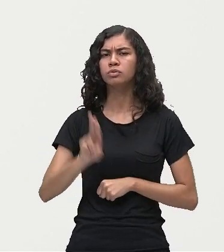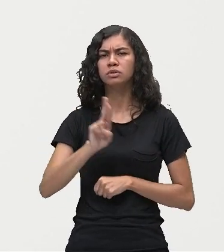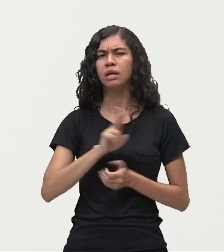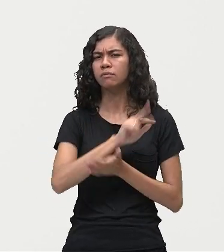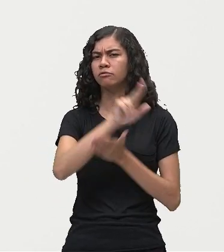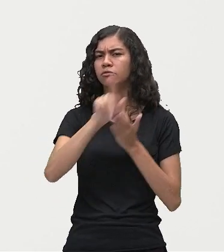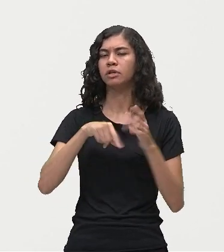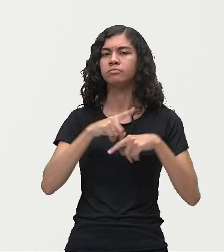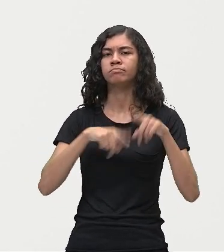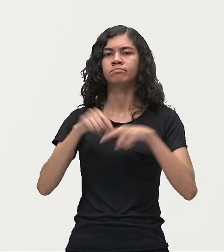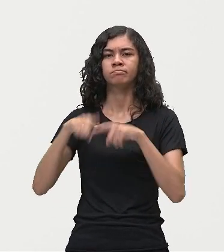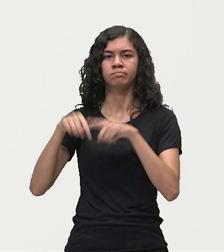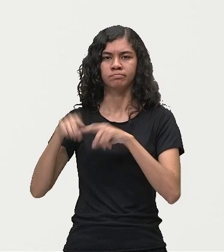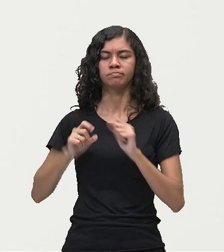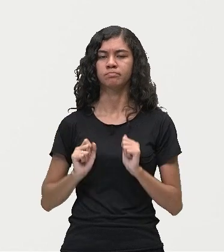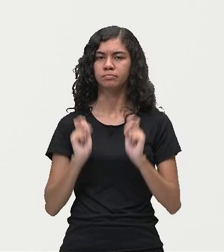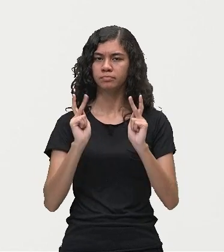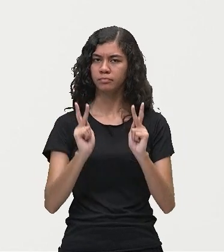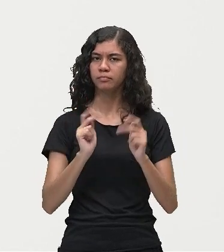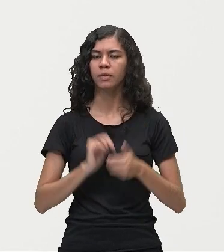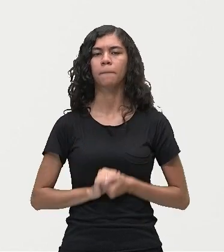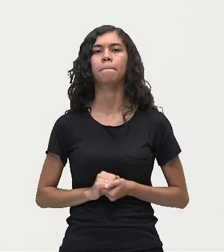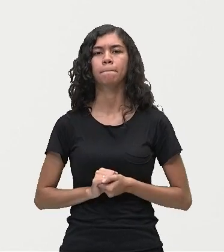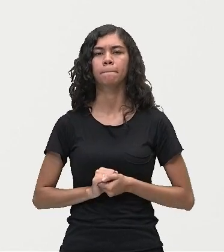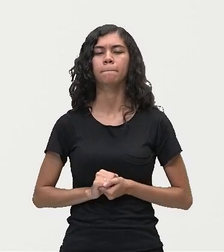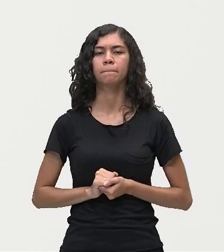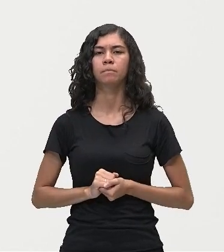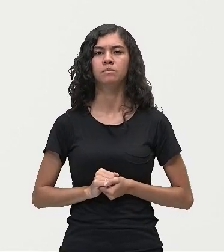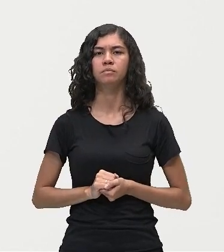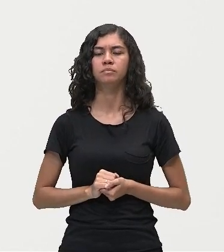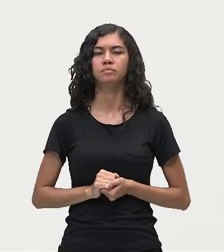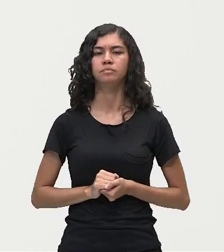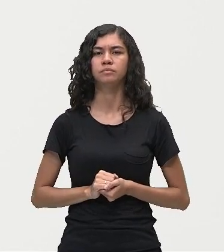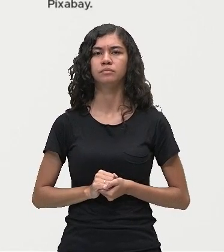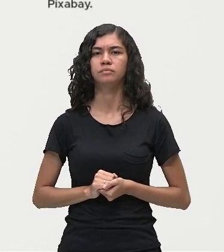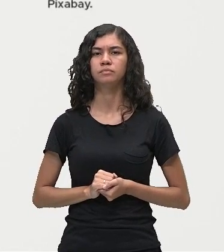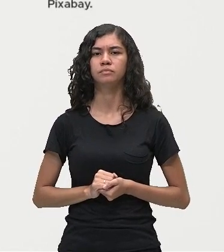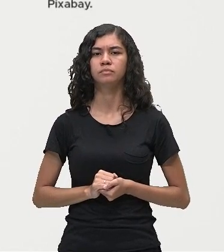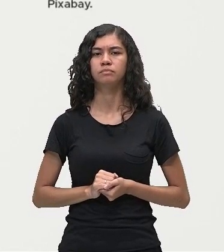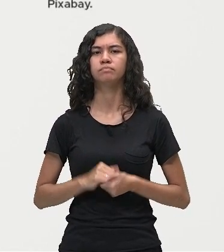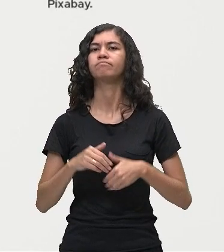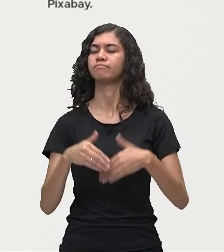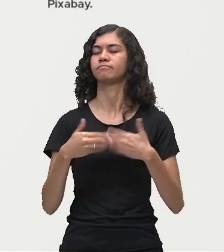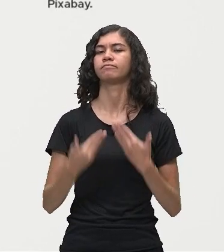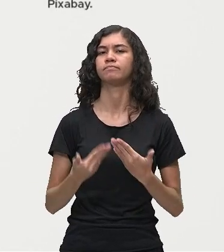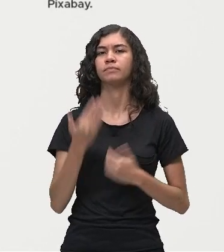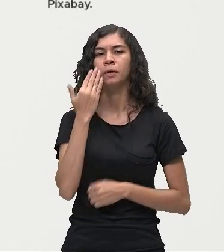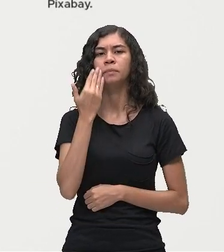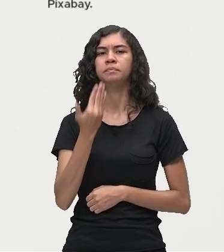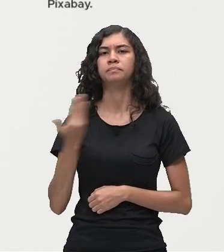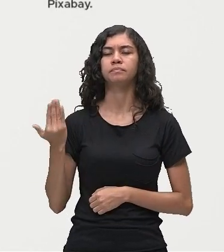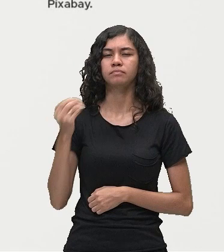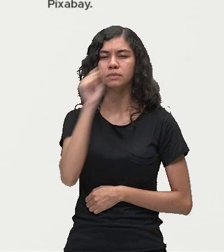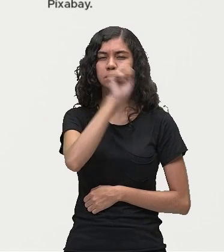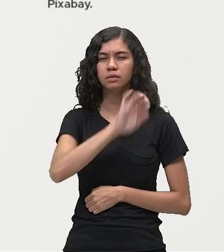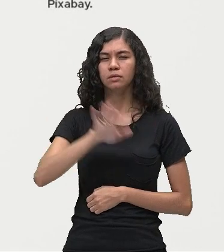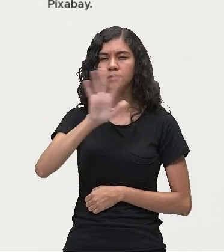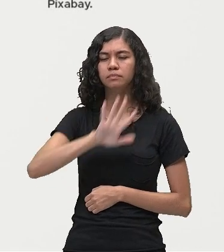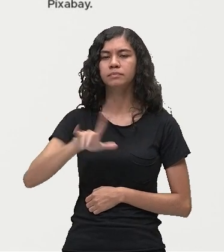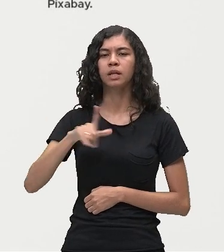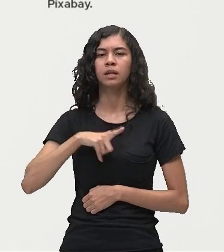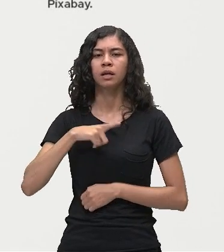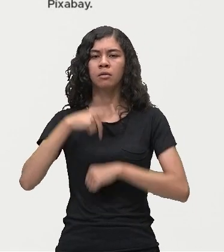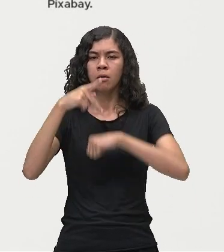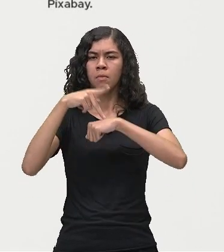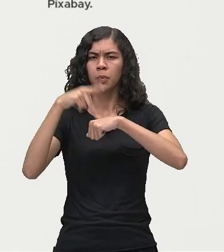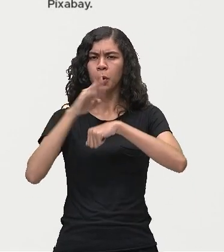que servem para diferentes produtos. Beleza? Muito bem. Olha aí, gente, a gente tem um petróleo e